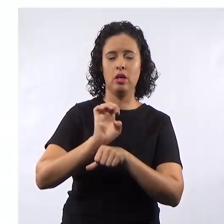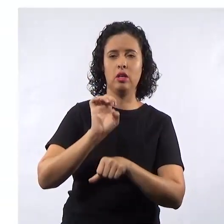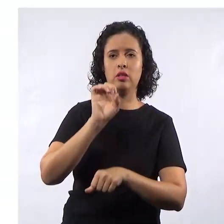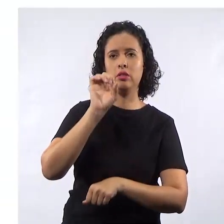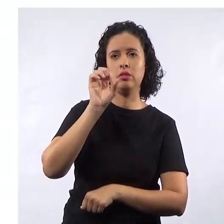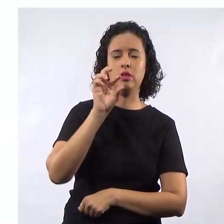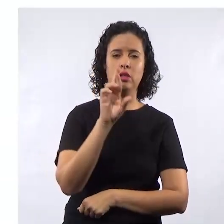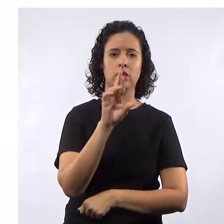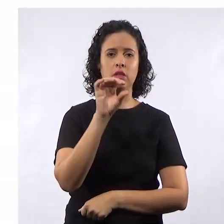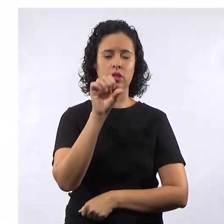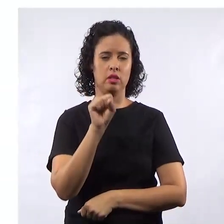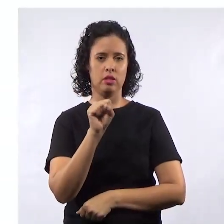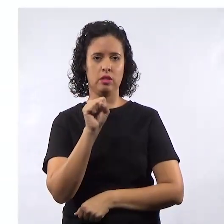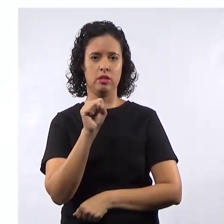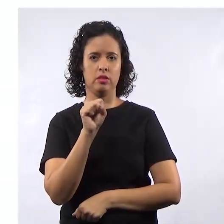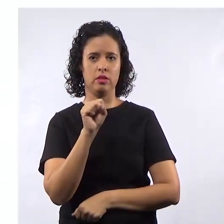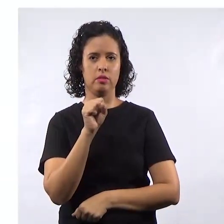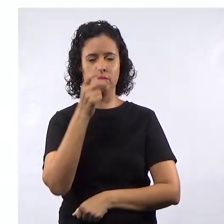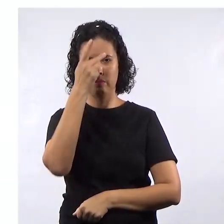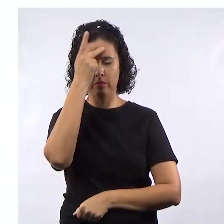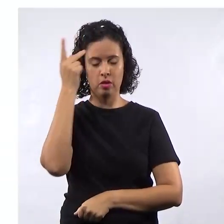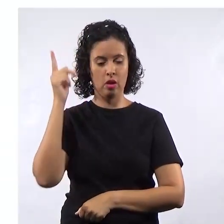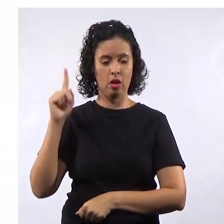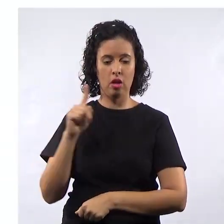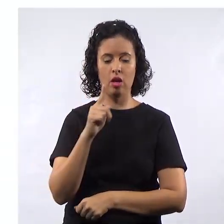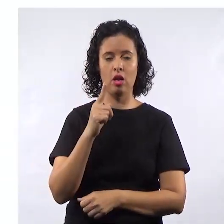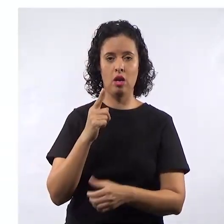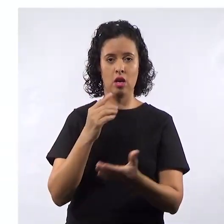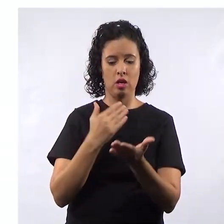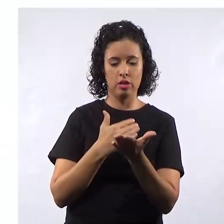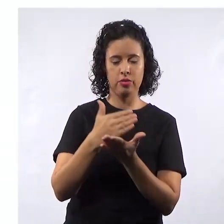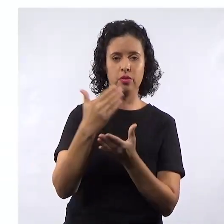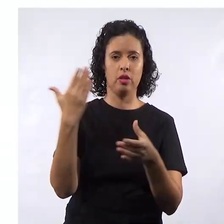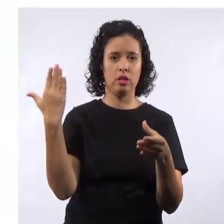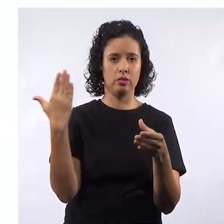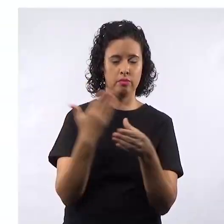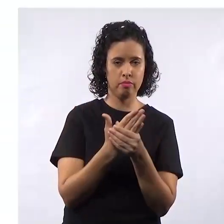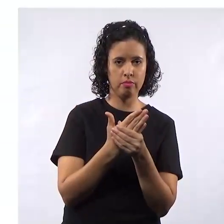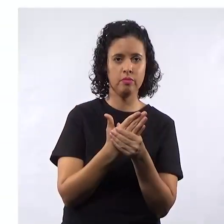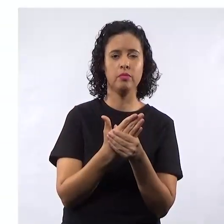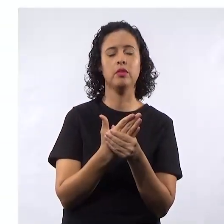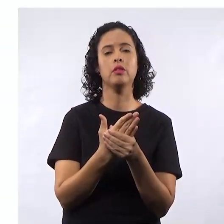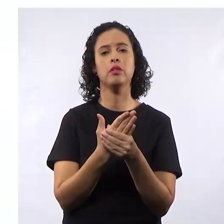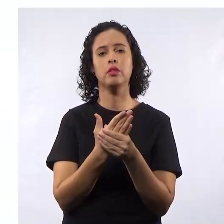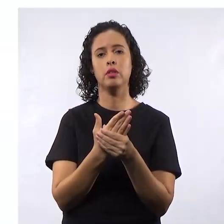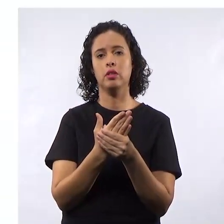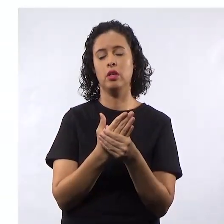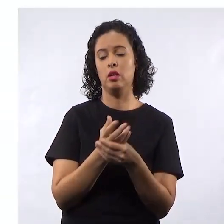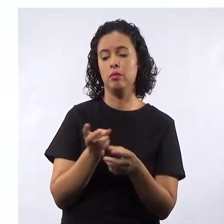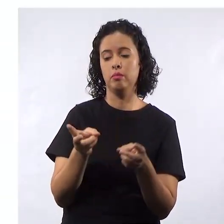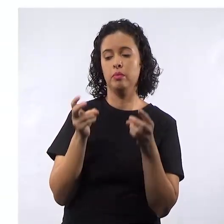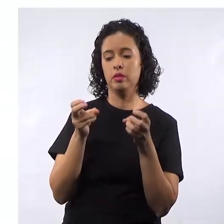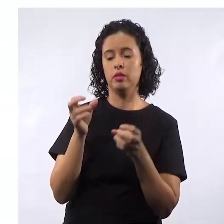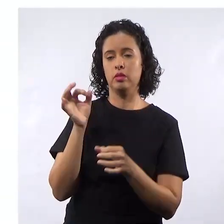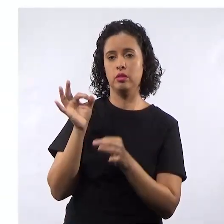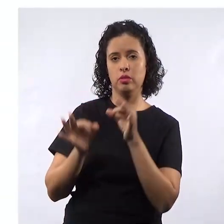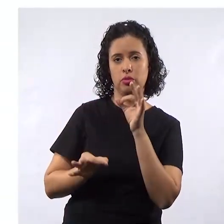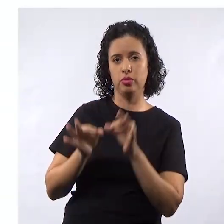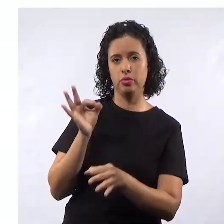com a ação, ganha lá no Rio Grande do Sul. Aí a pessoa vê lá que o juiz deu lá, né? Aí outra pessoa